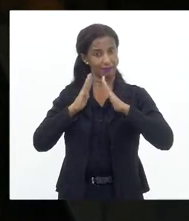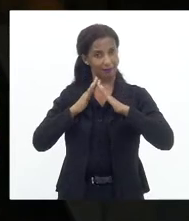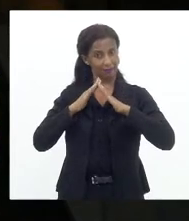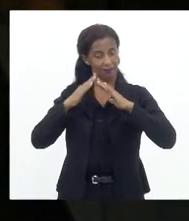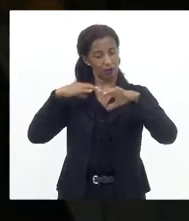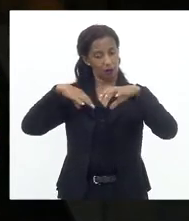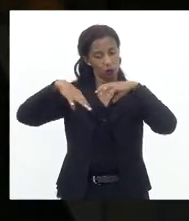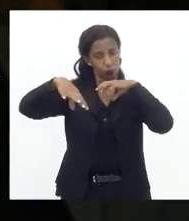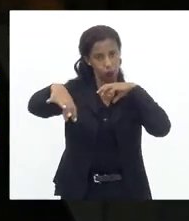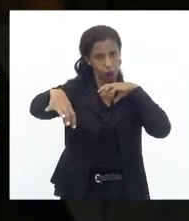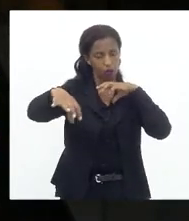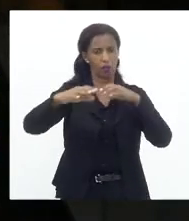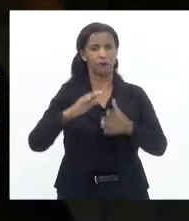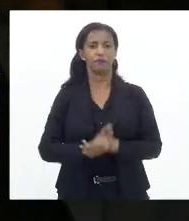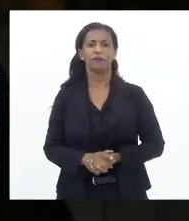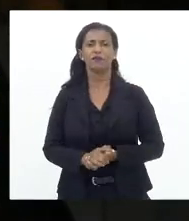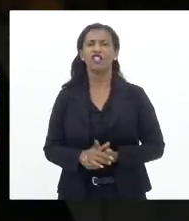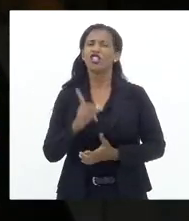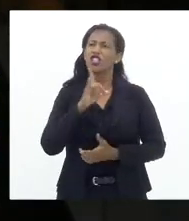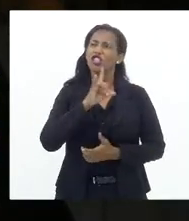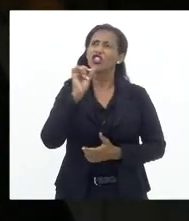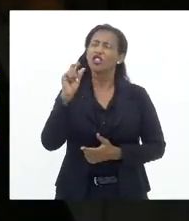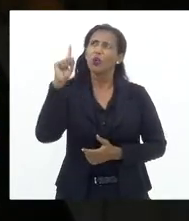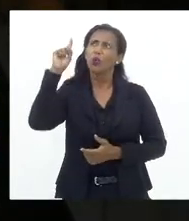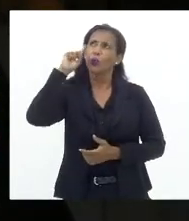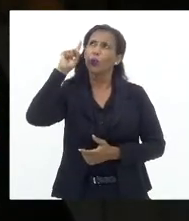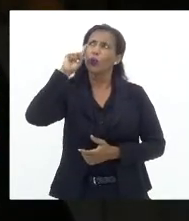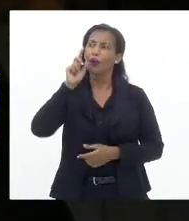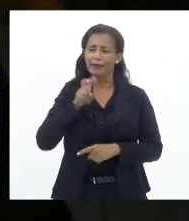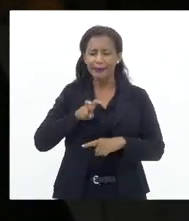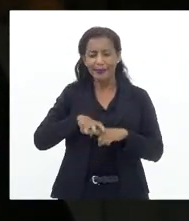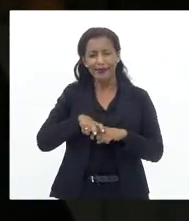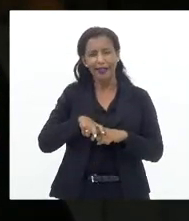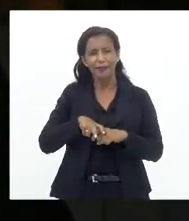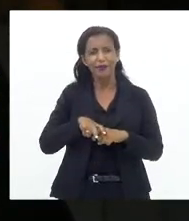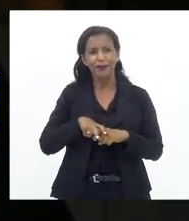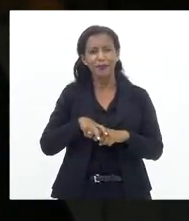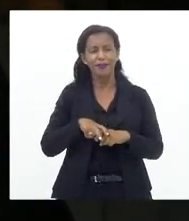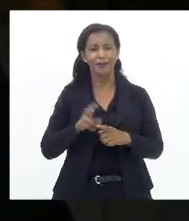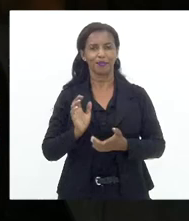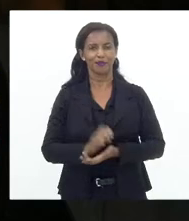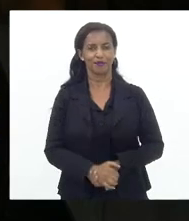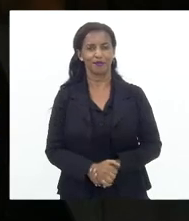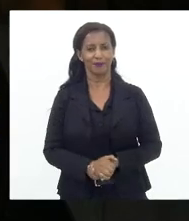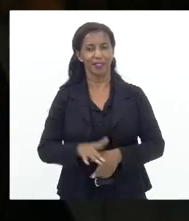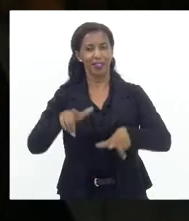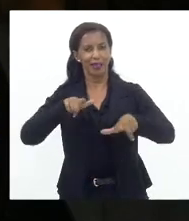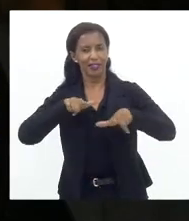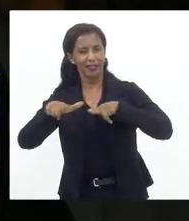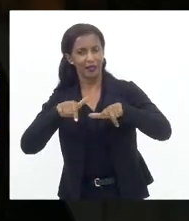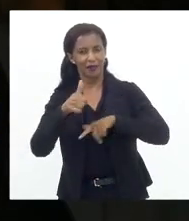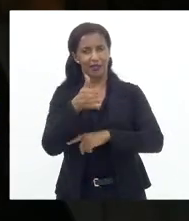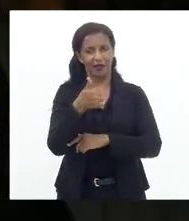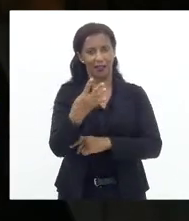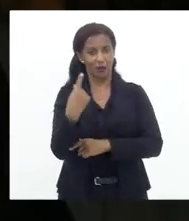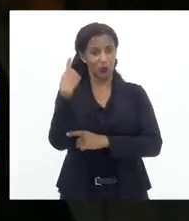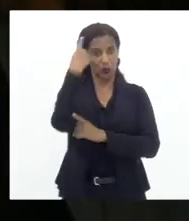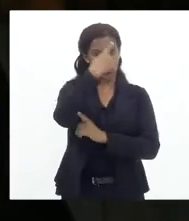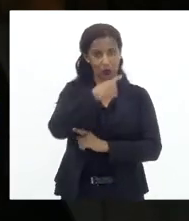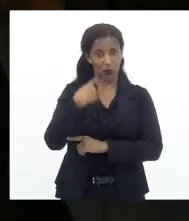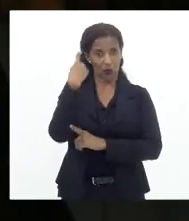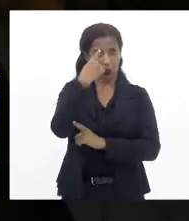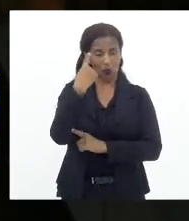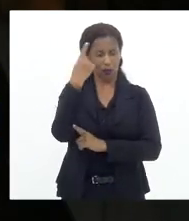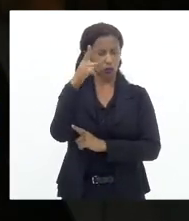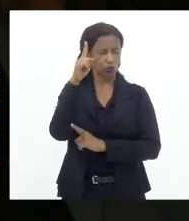remota passava dias e mais Dias sentada em tô trabalhando 14 horas por